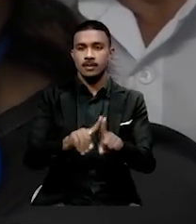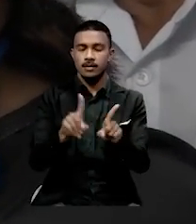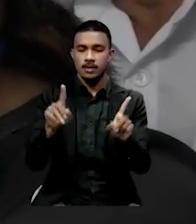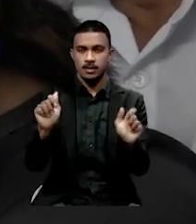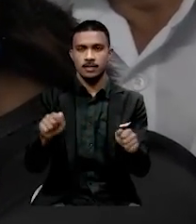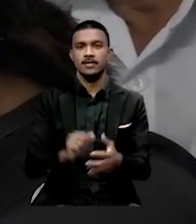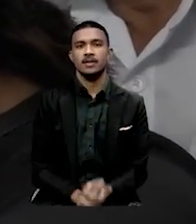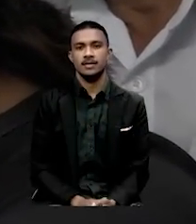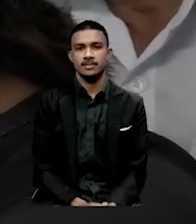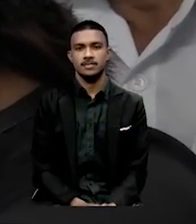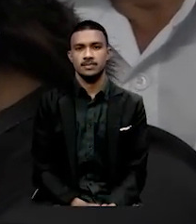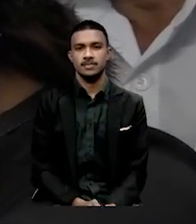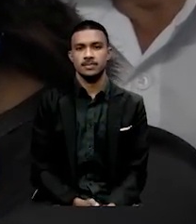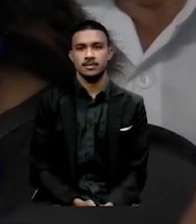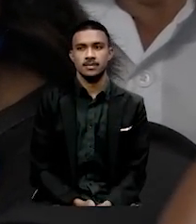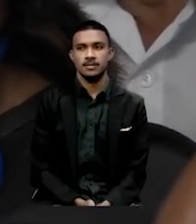ya